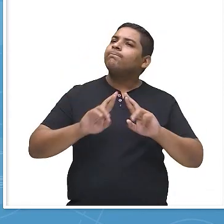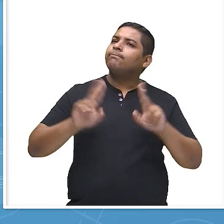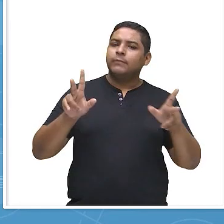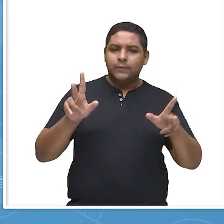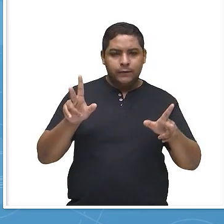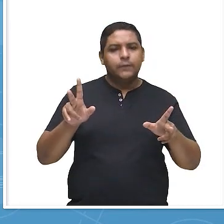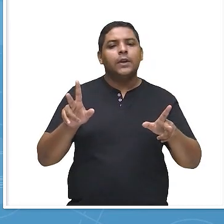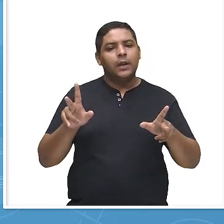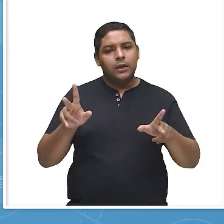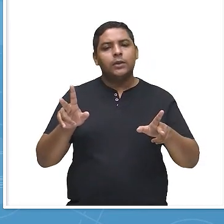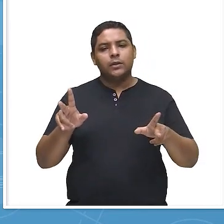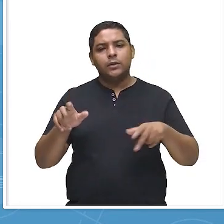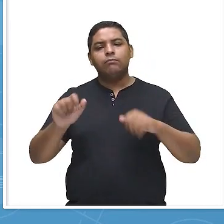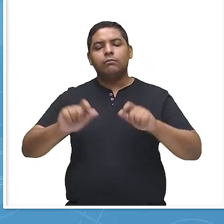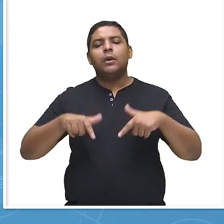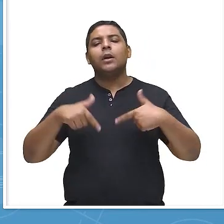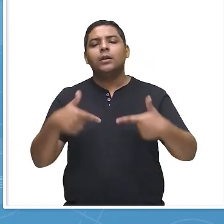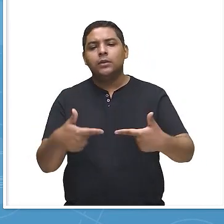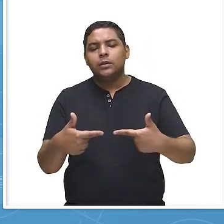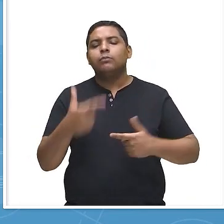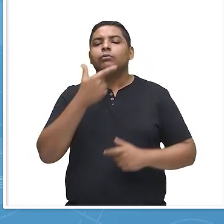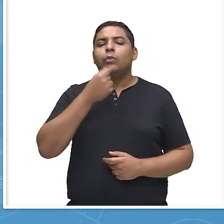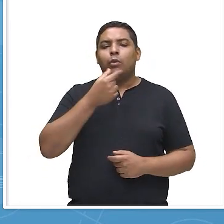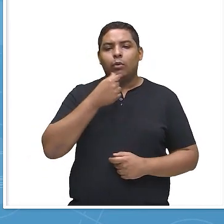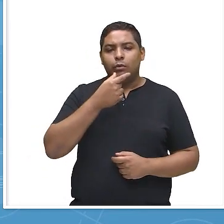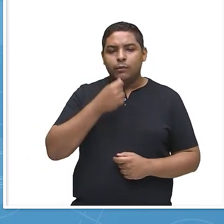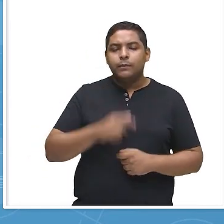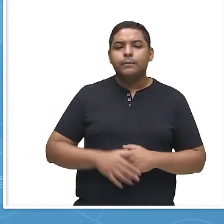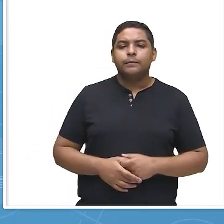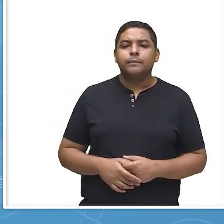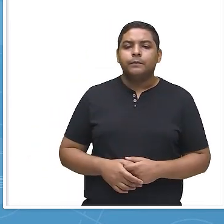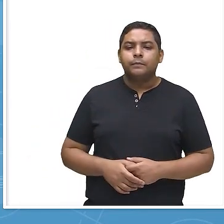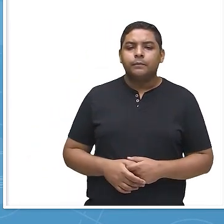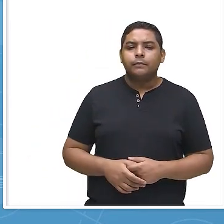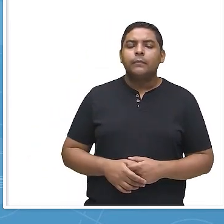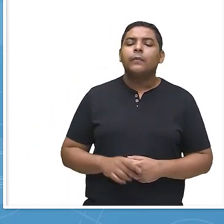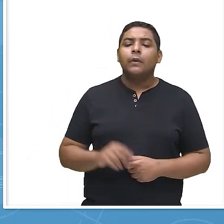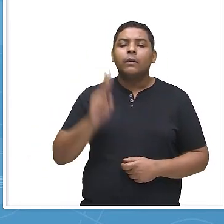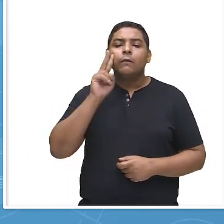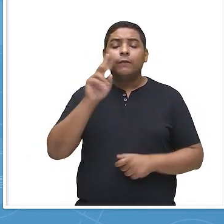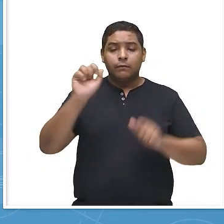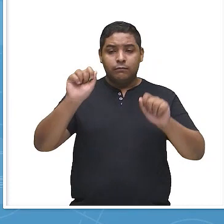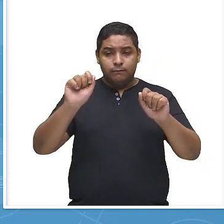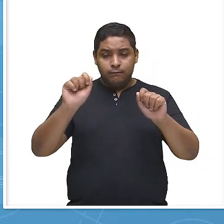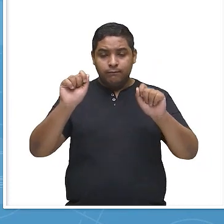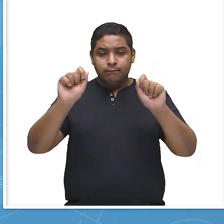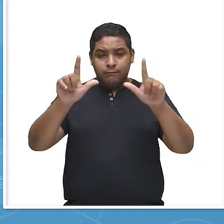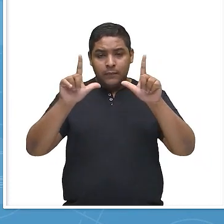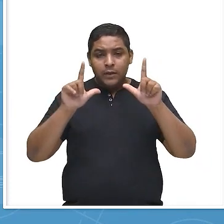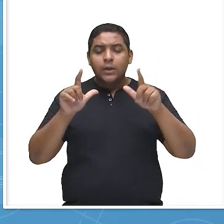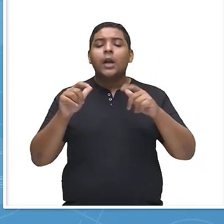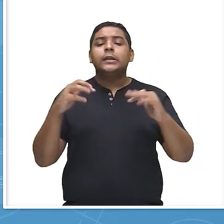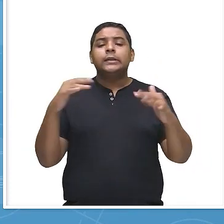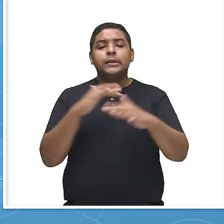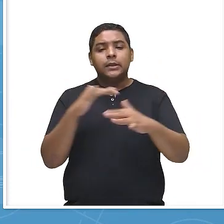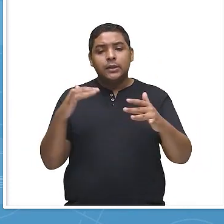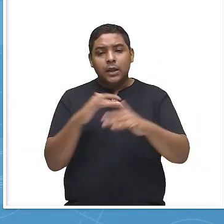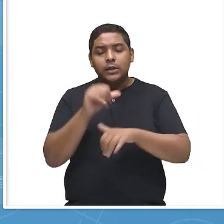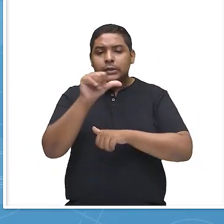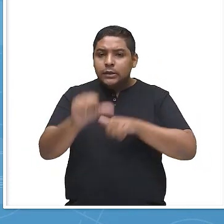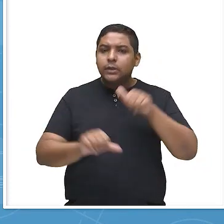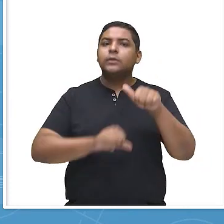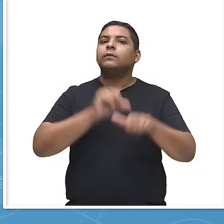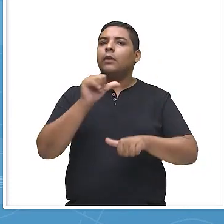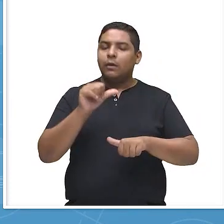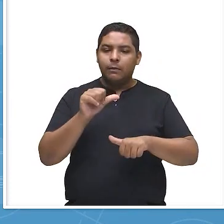homem, tá? Vocês viram nas paisagens que eu mostrei para vocês durante a aula que lugares, cidades foram transformadas em questão